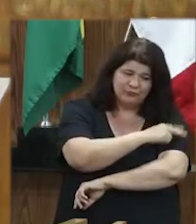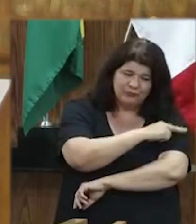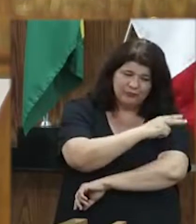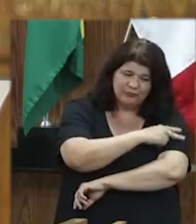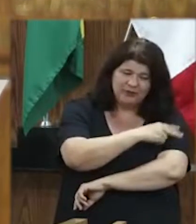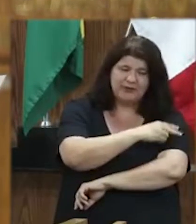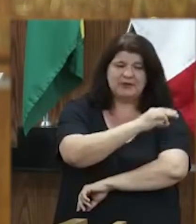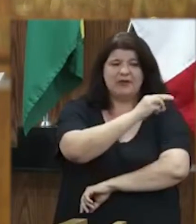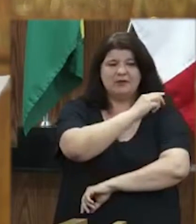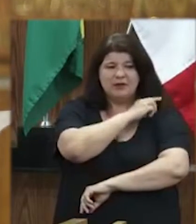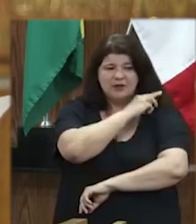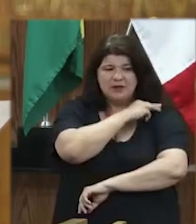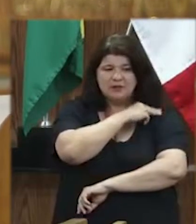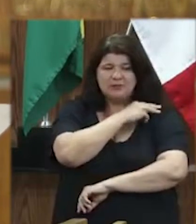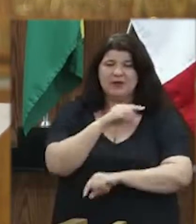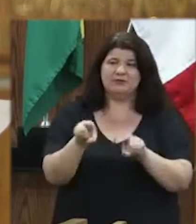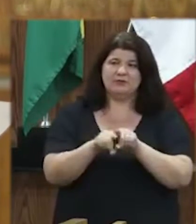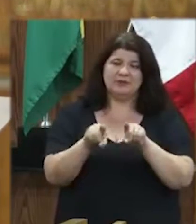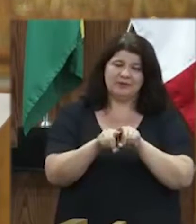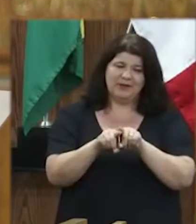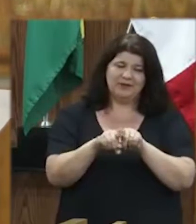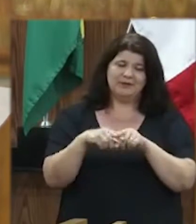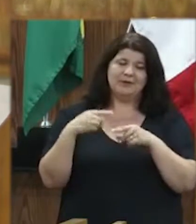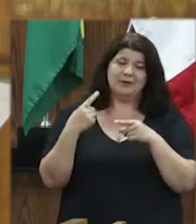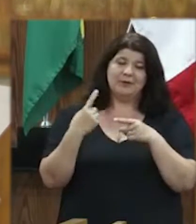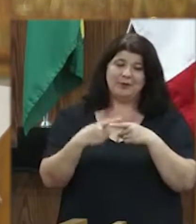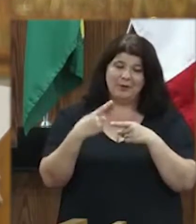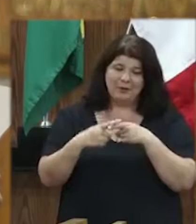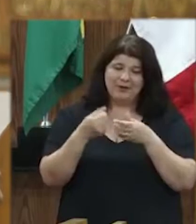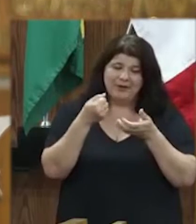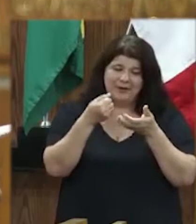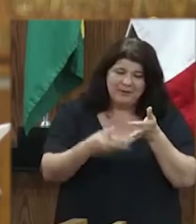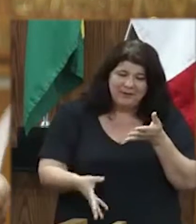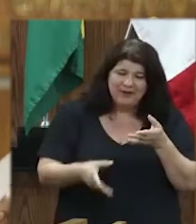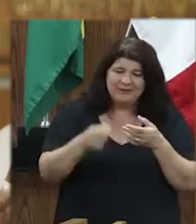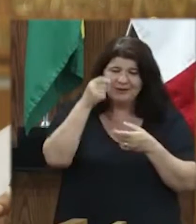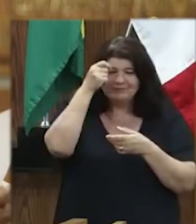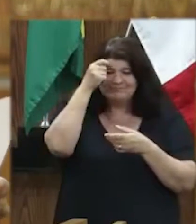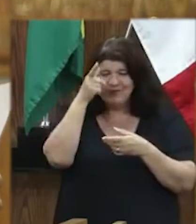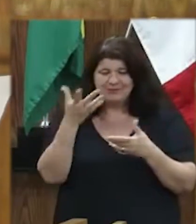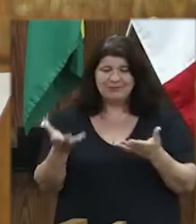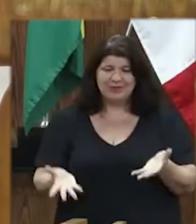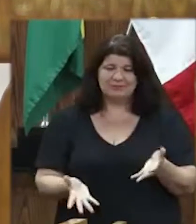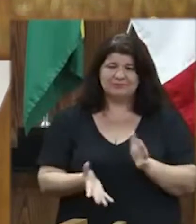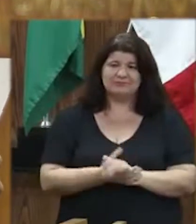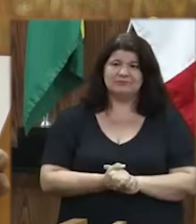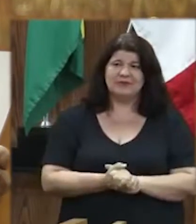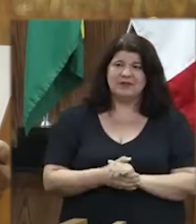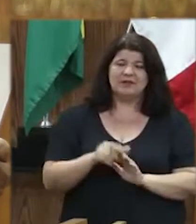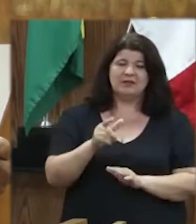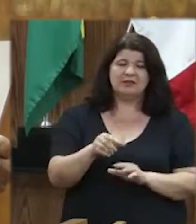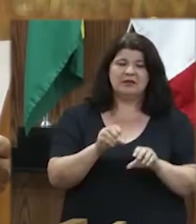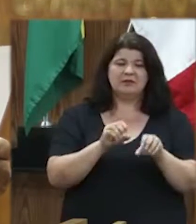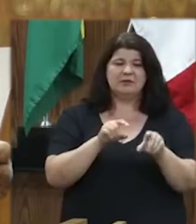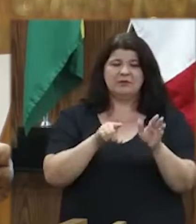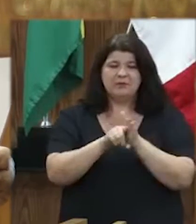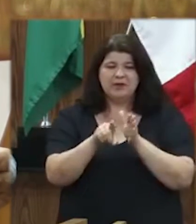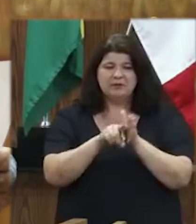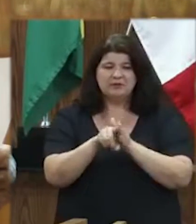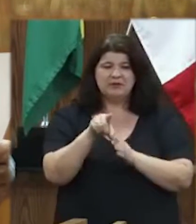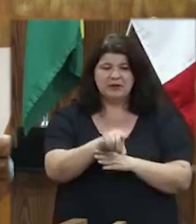tempo perdido. Diante disso, requer à mesa, seja enviado ofício à senhora prefeita Raquel Kine e à senhora secretária de Educação, Cida